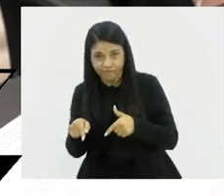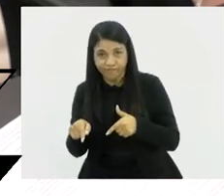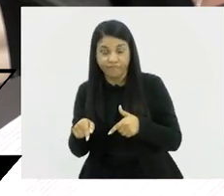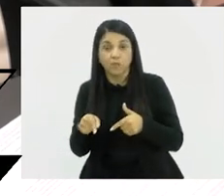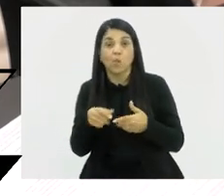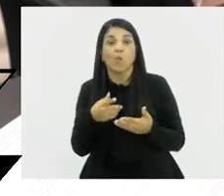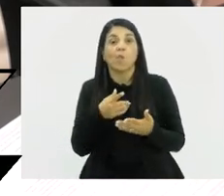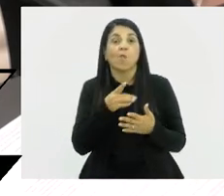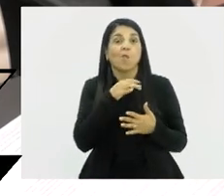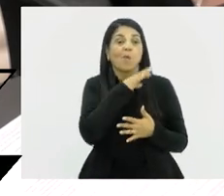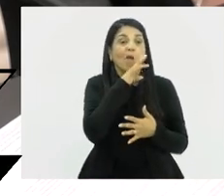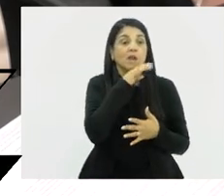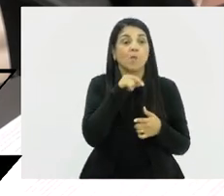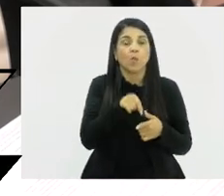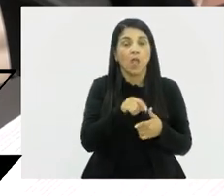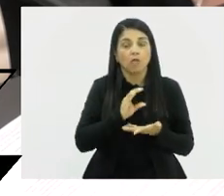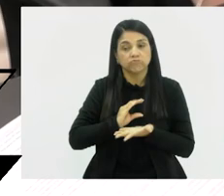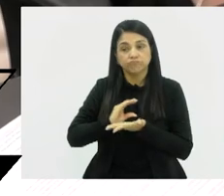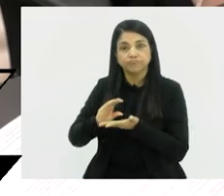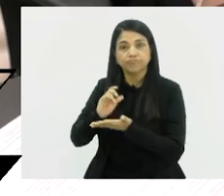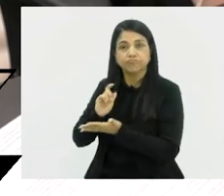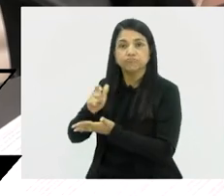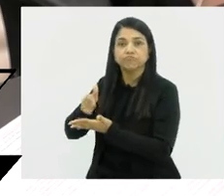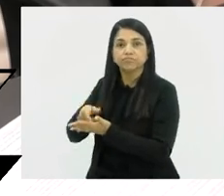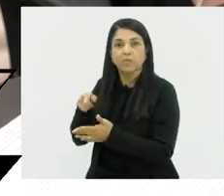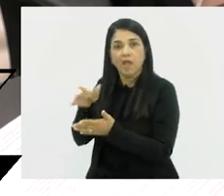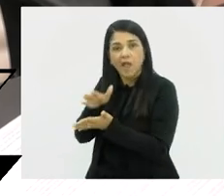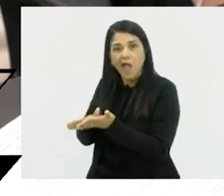custear as suas próprias expensas com